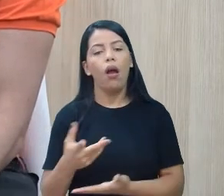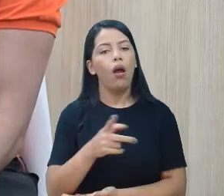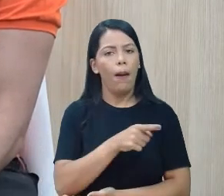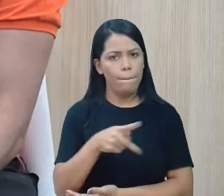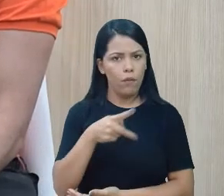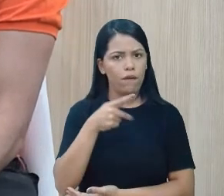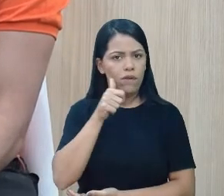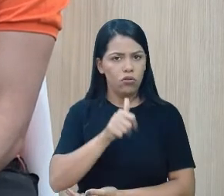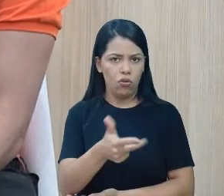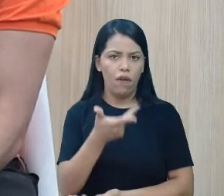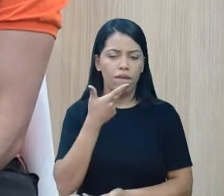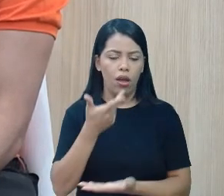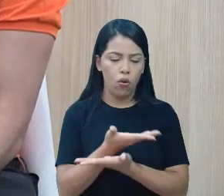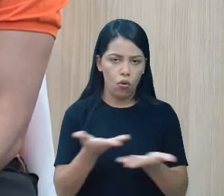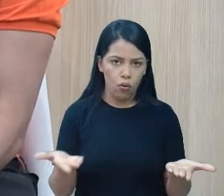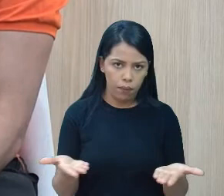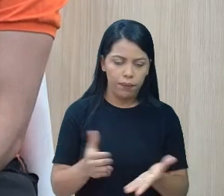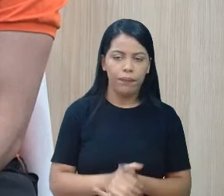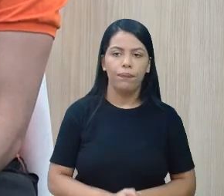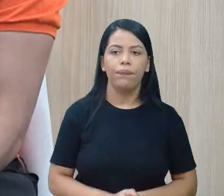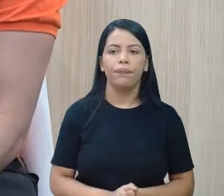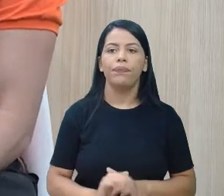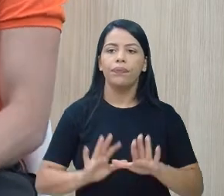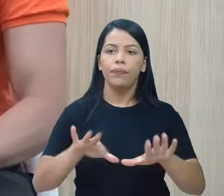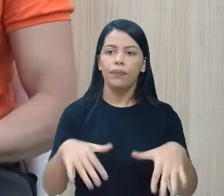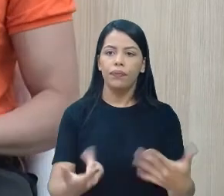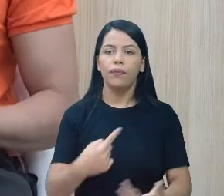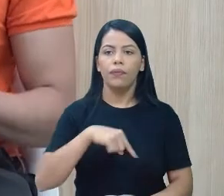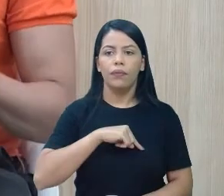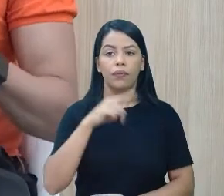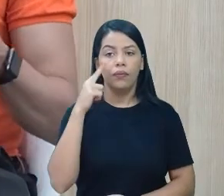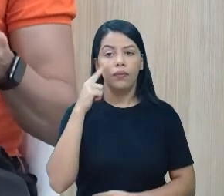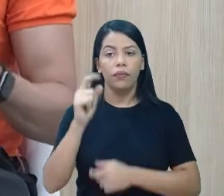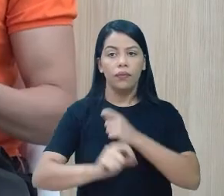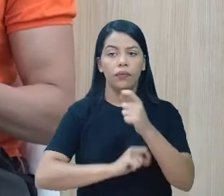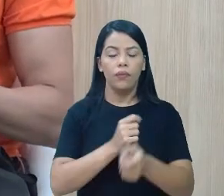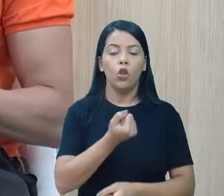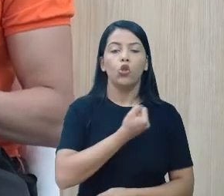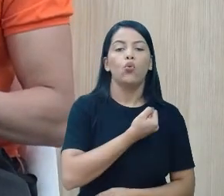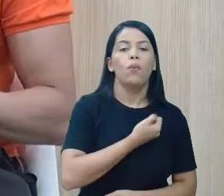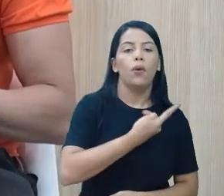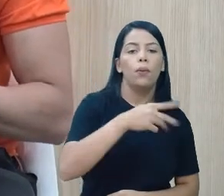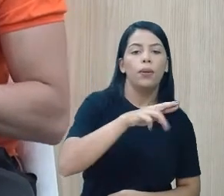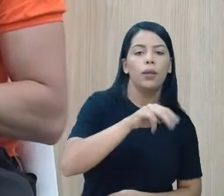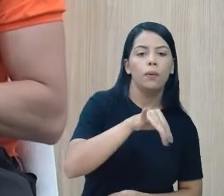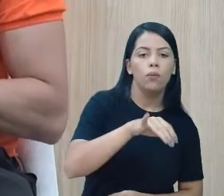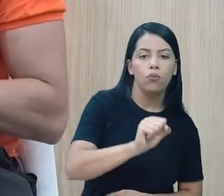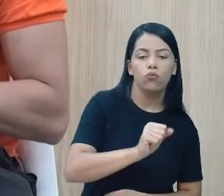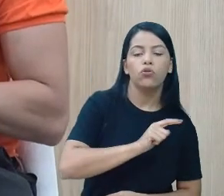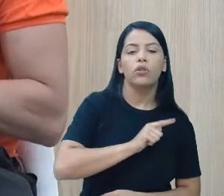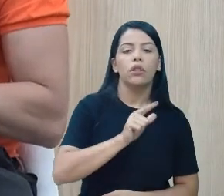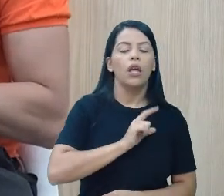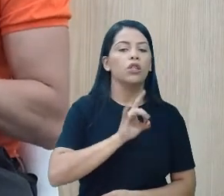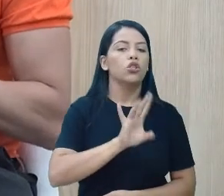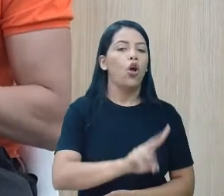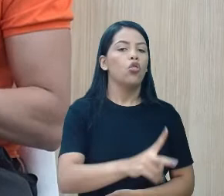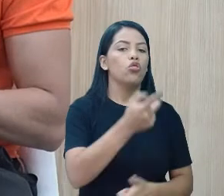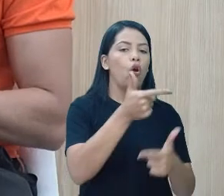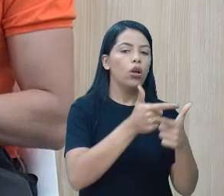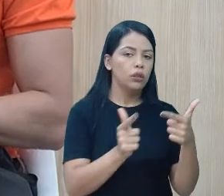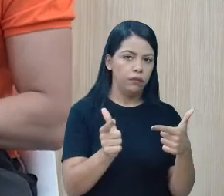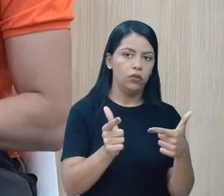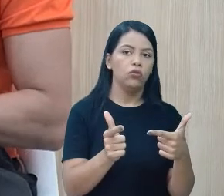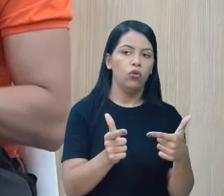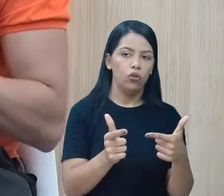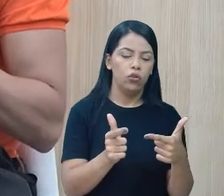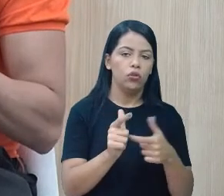Briane definiu agorinha para vocês, tá bom? Então a gente viu aí que os números primos possuem apenas dois divisores,